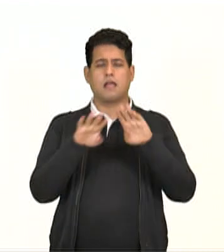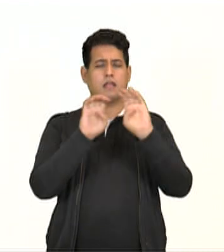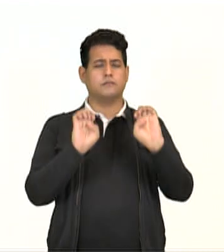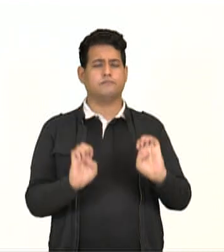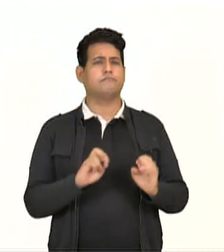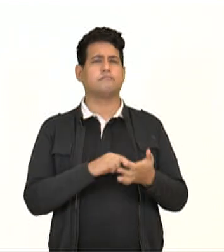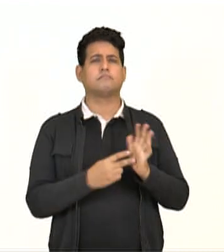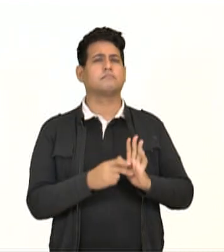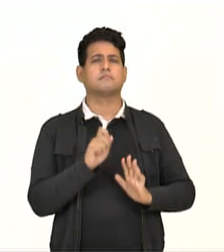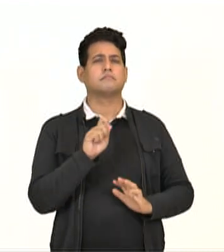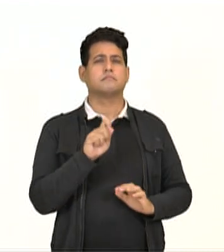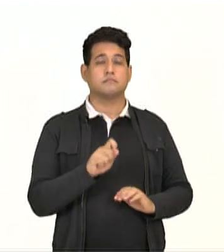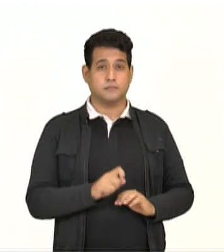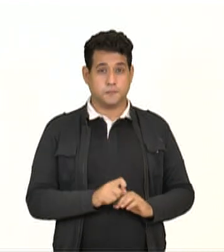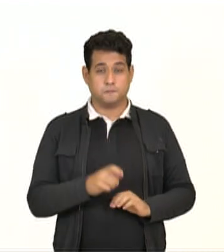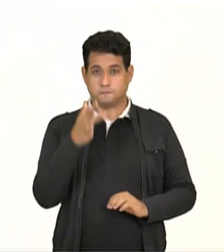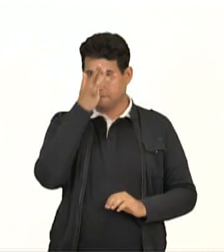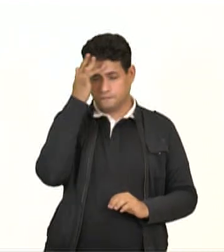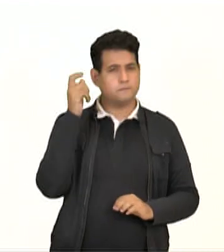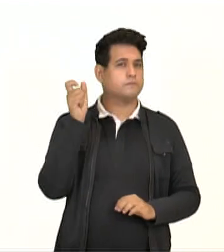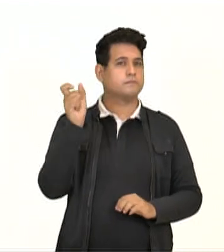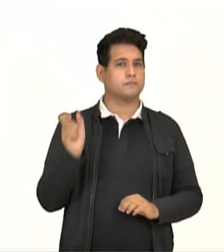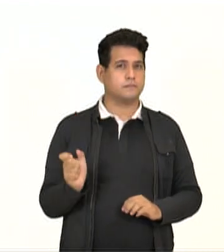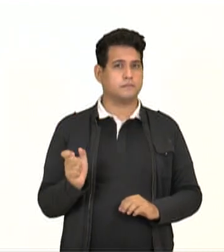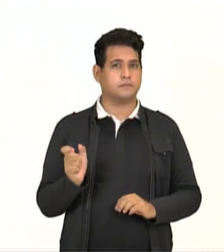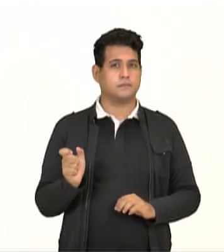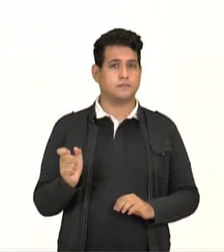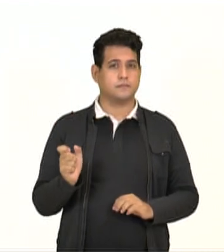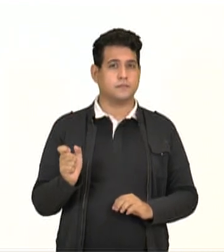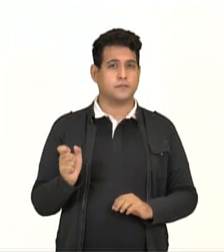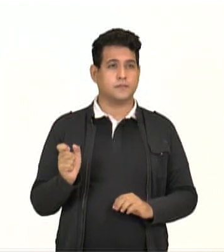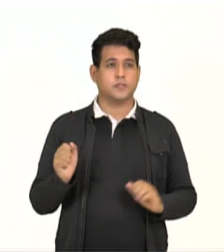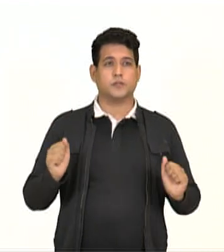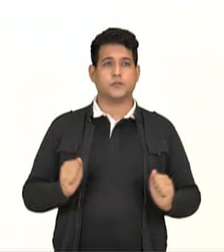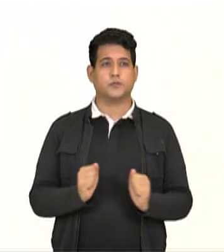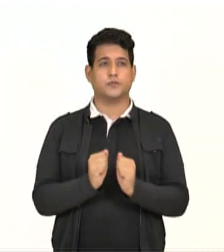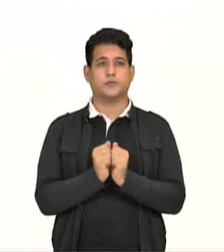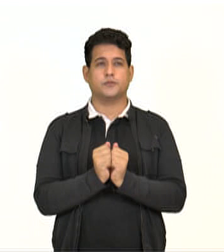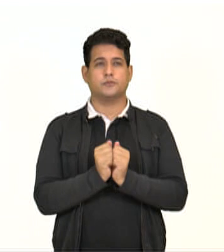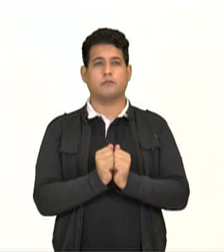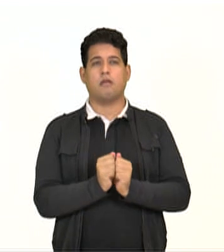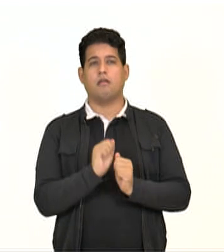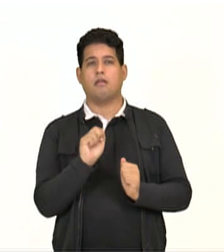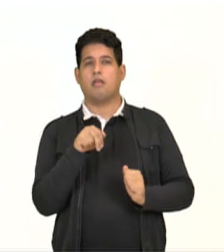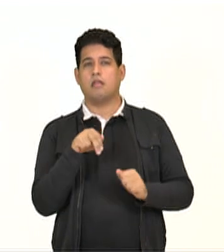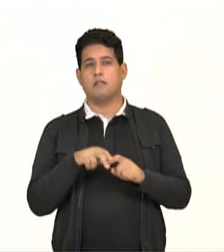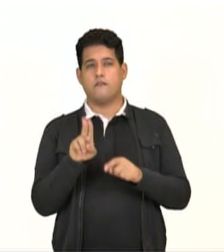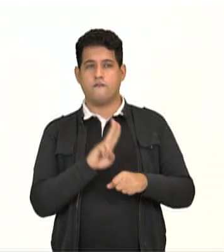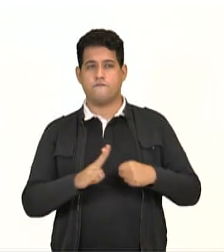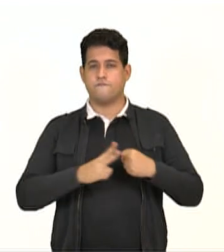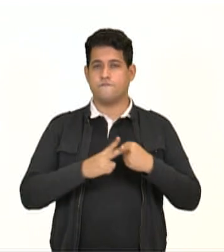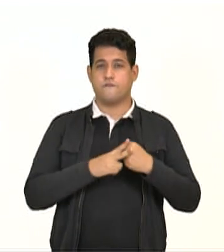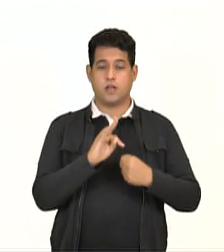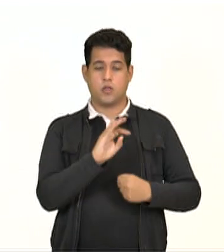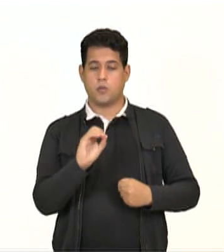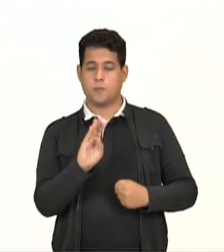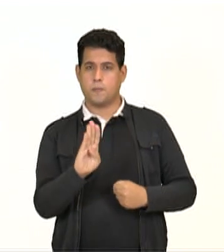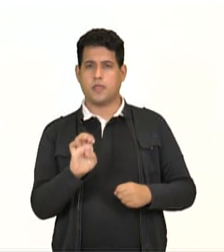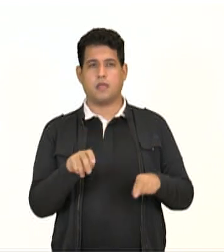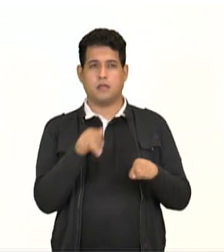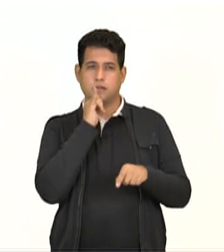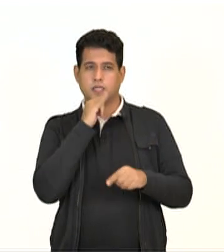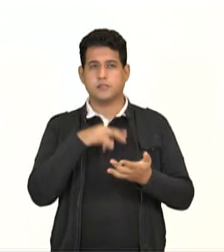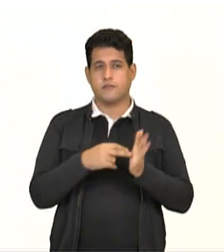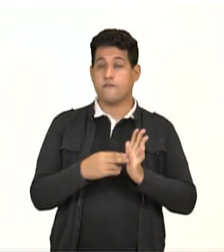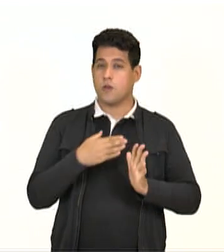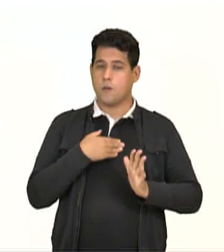ser subject, o sujeito, mais am, que nesse caso vai ser o meu verbo to be, que nesse caso